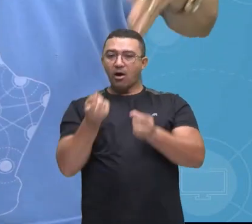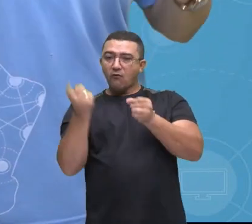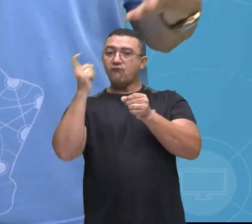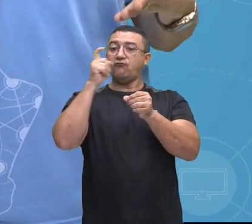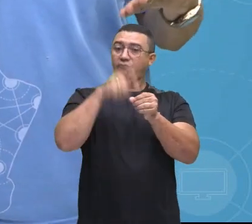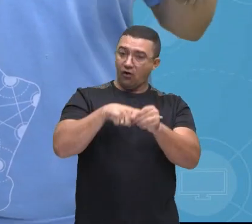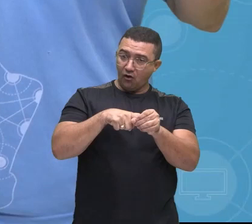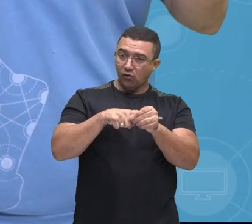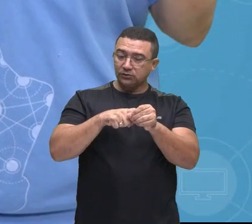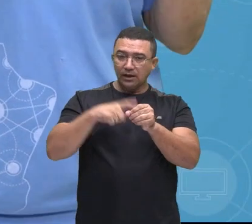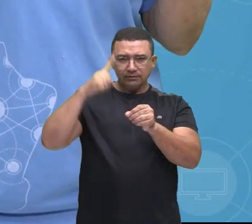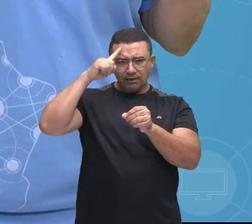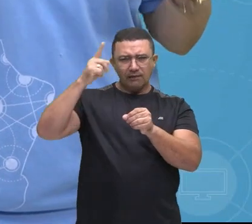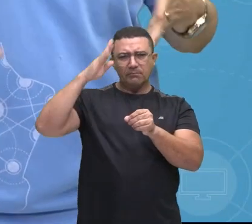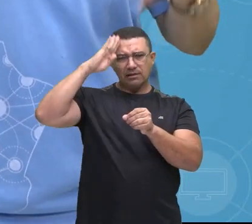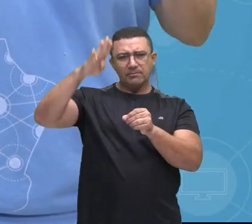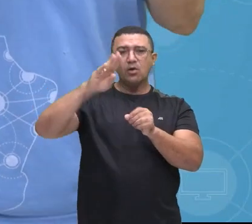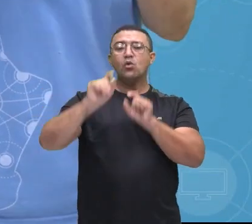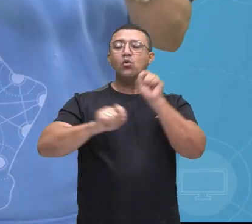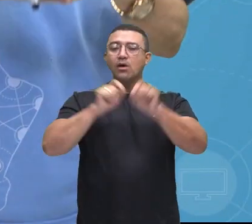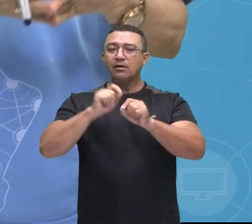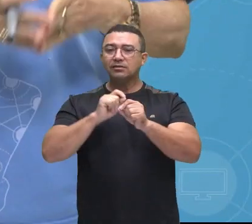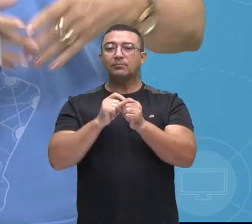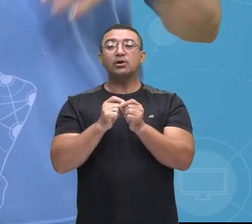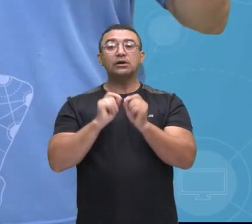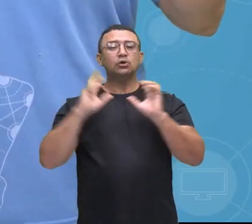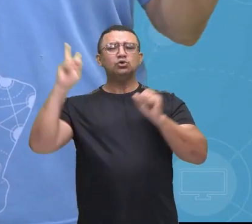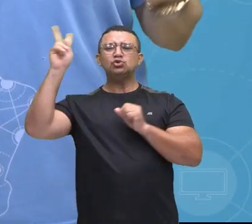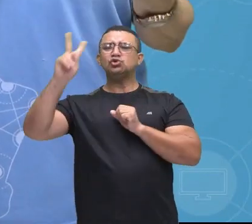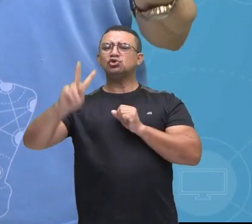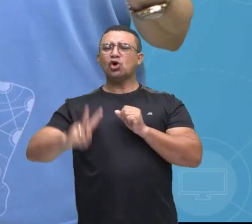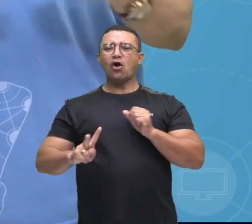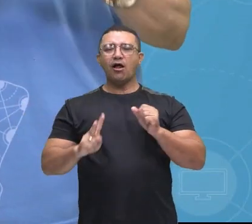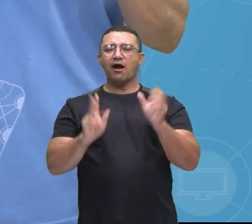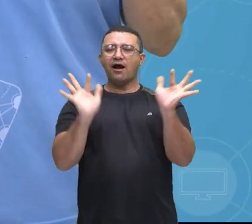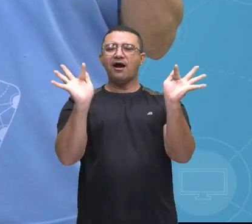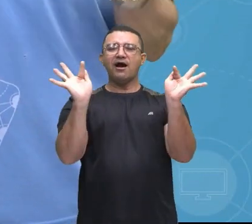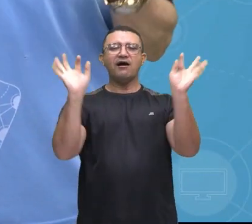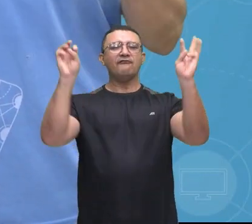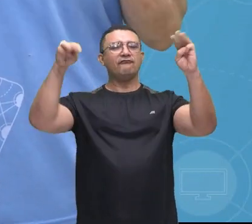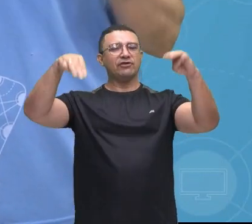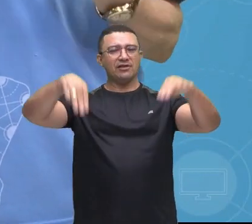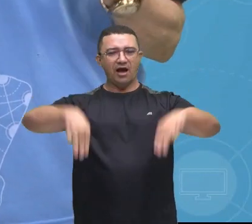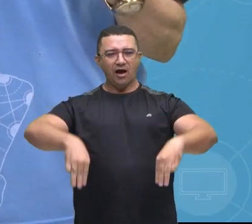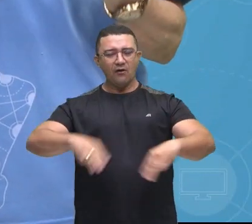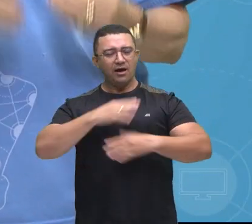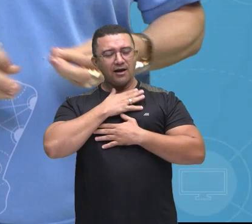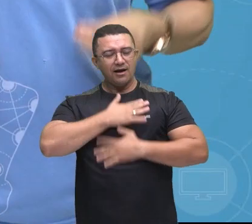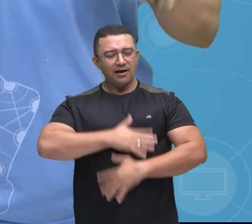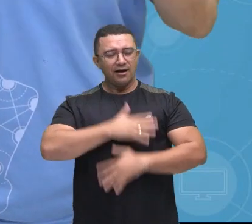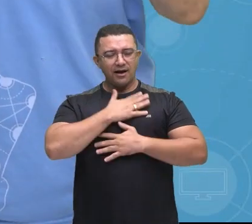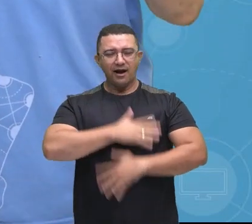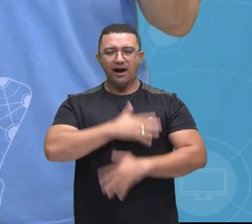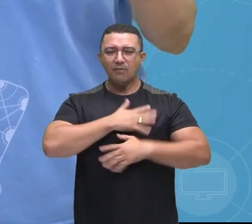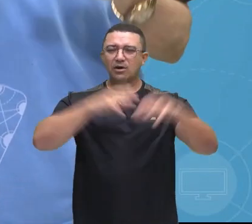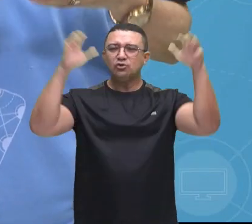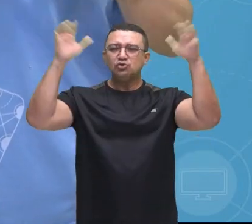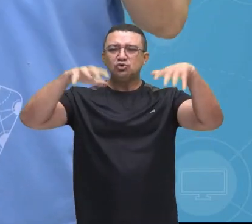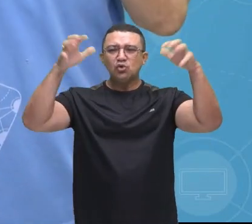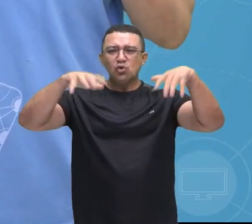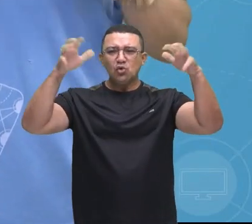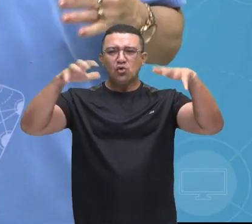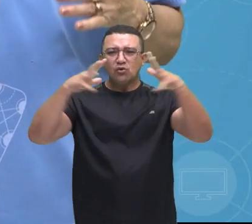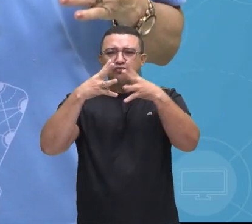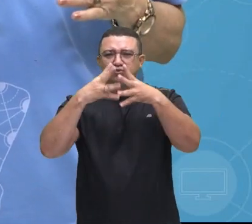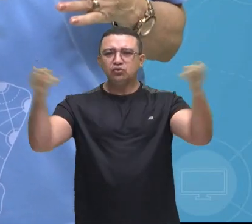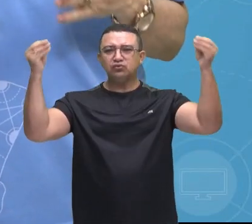né? Que é o quê? A calmaria e o desfecho, a conclusão. No quarto parágrafo, nós temos a